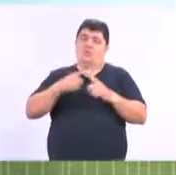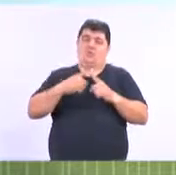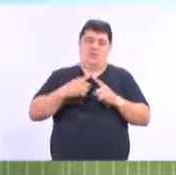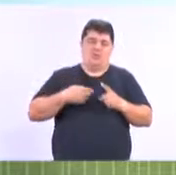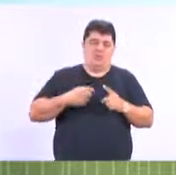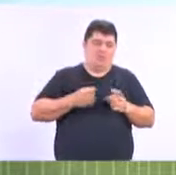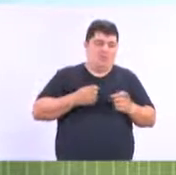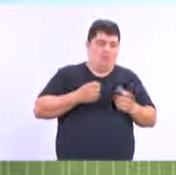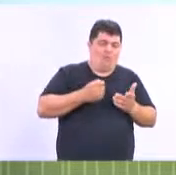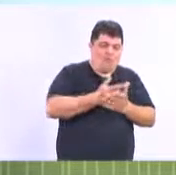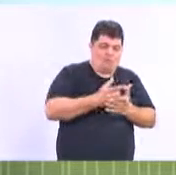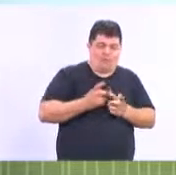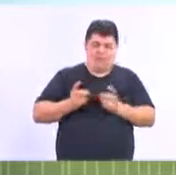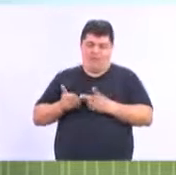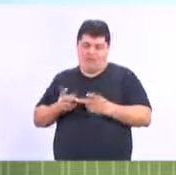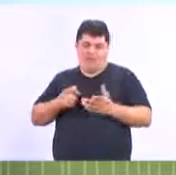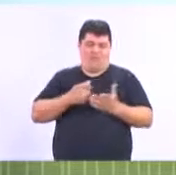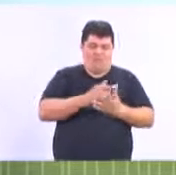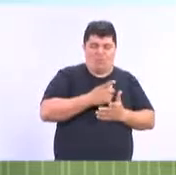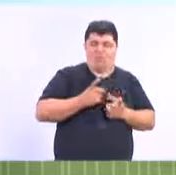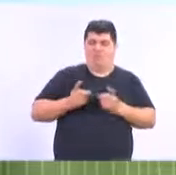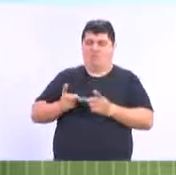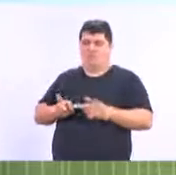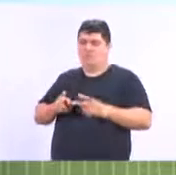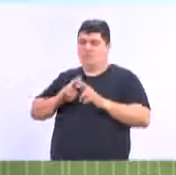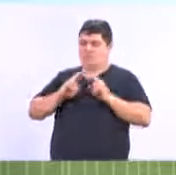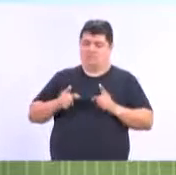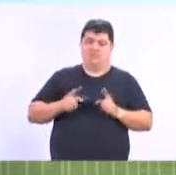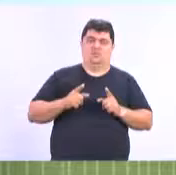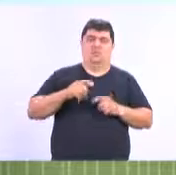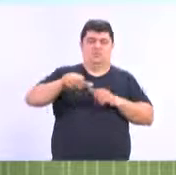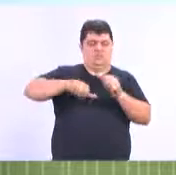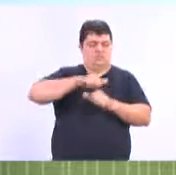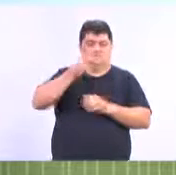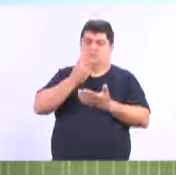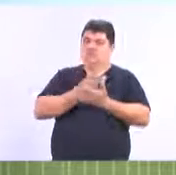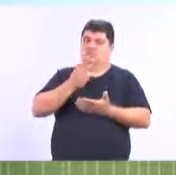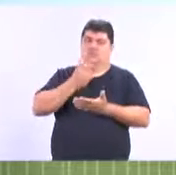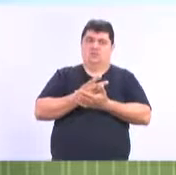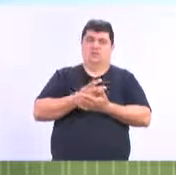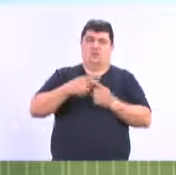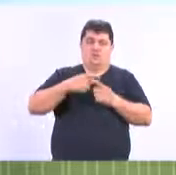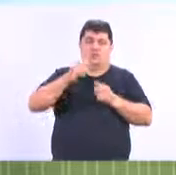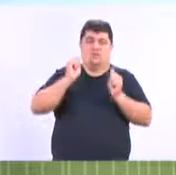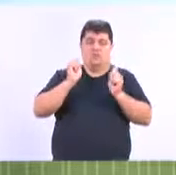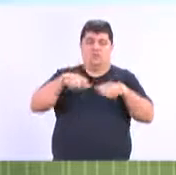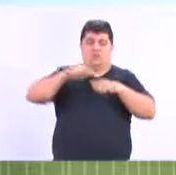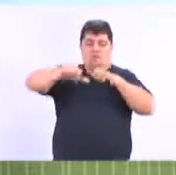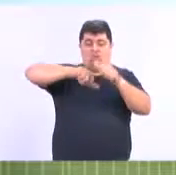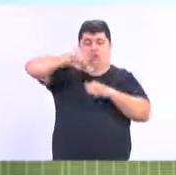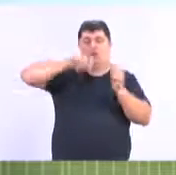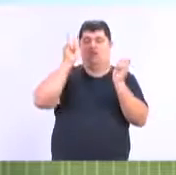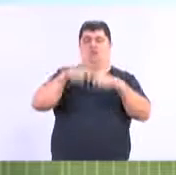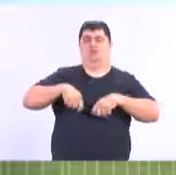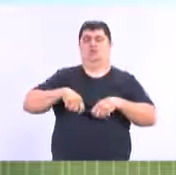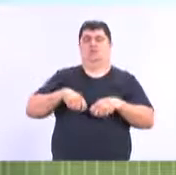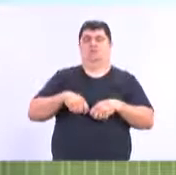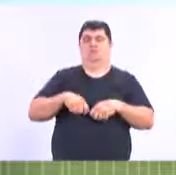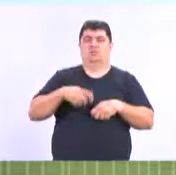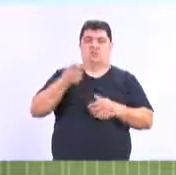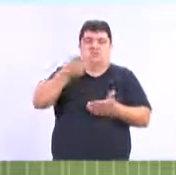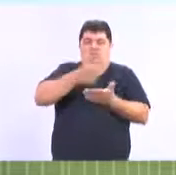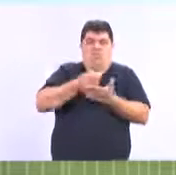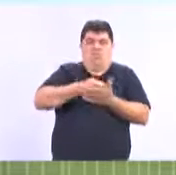das operações da empresa, fornecedores e clientes, a gente sempre está falando de circulante. Aquilo que eu quero realizar rapidamente, que eu quero quitar,